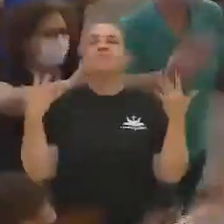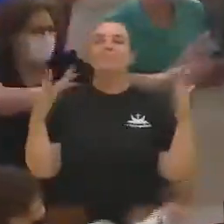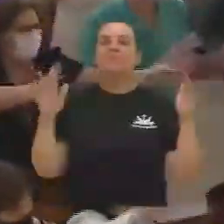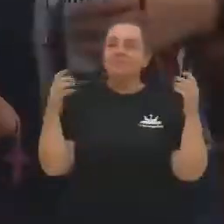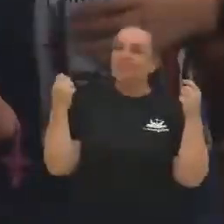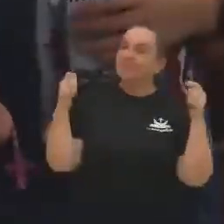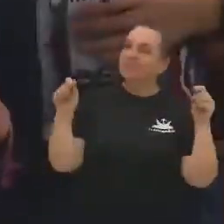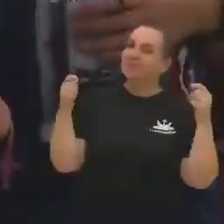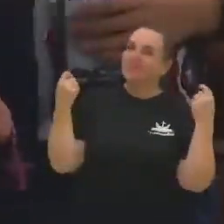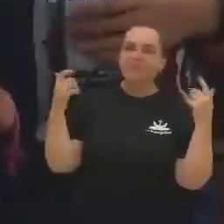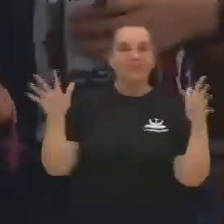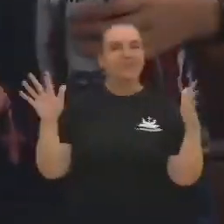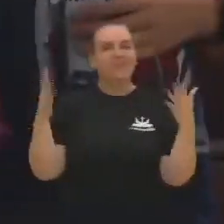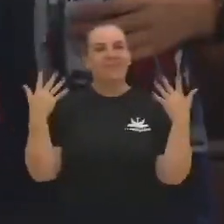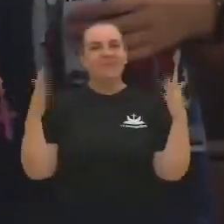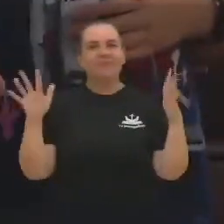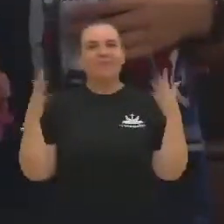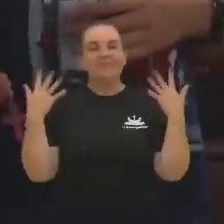aleluia,